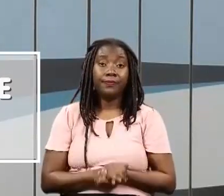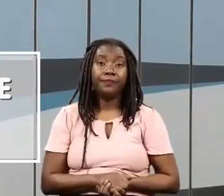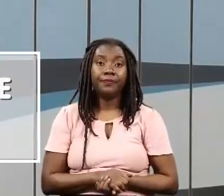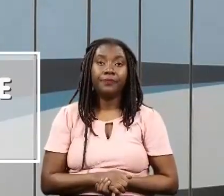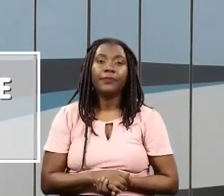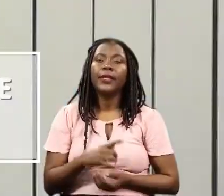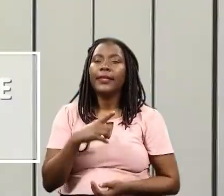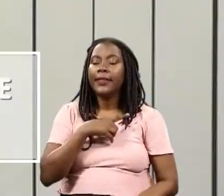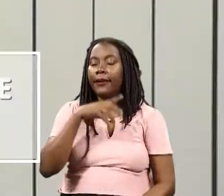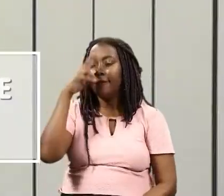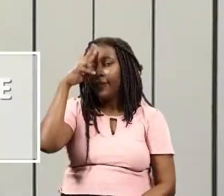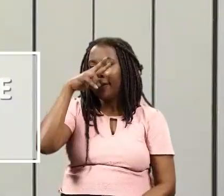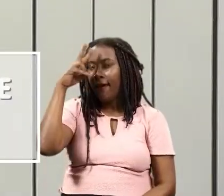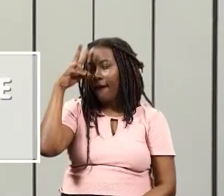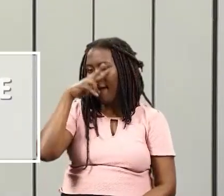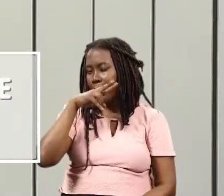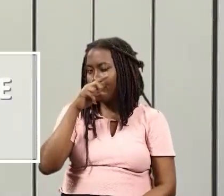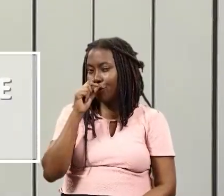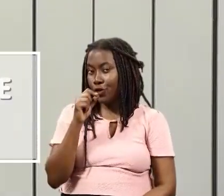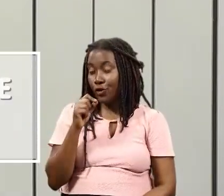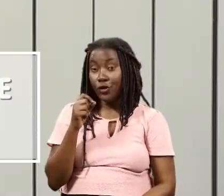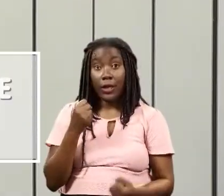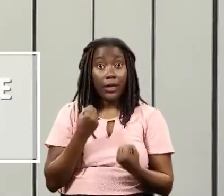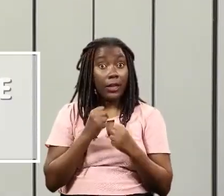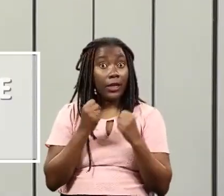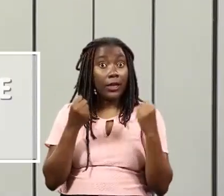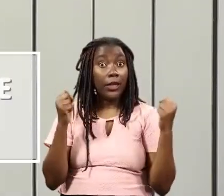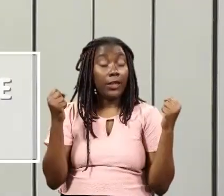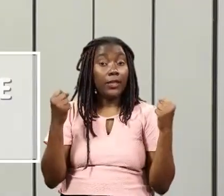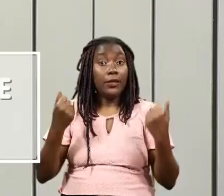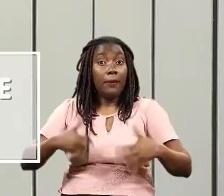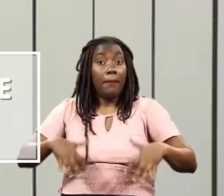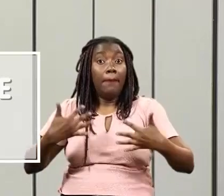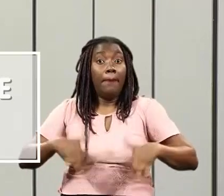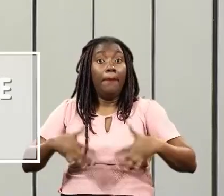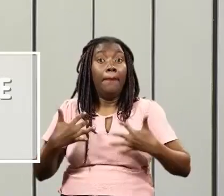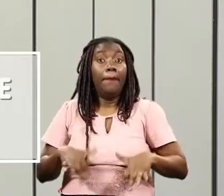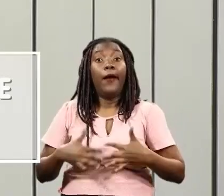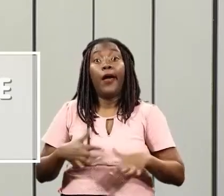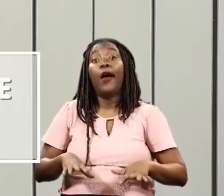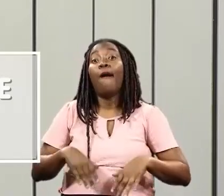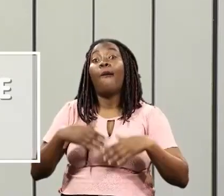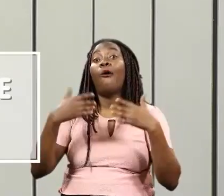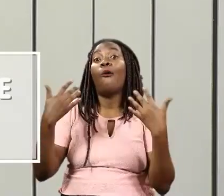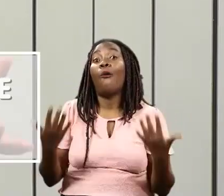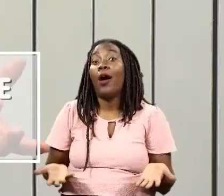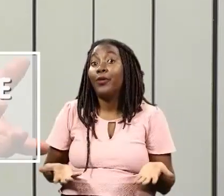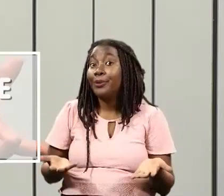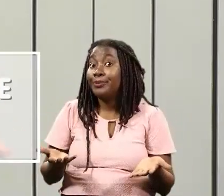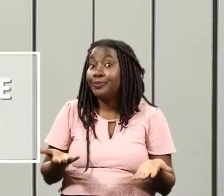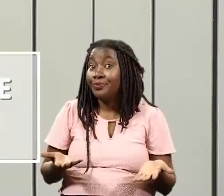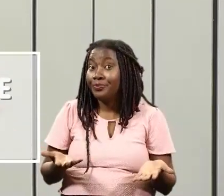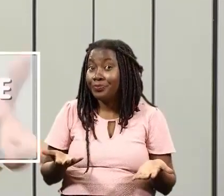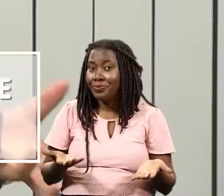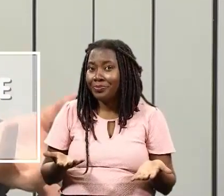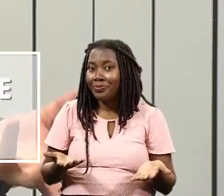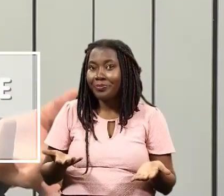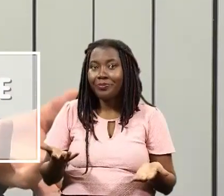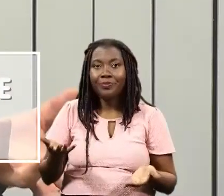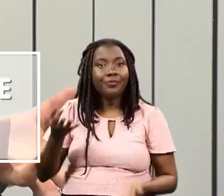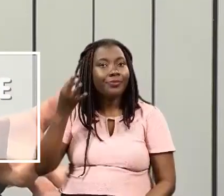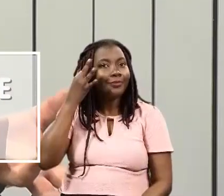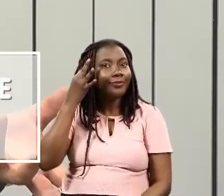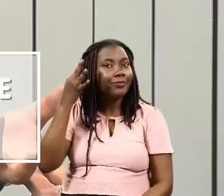vi casos de crise de pânico quando toca um alarme